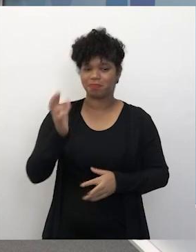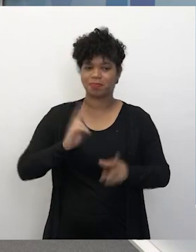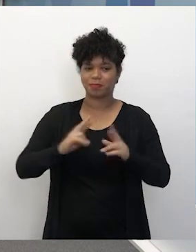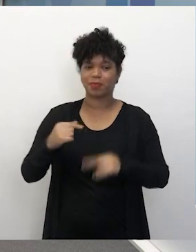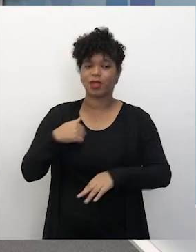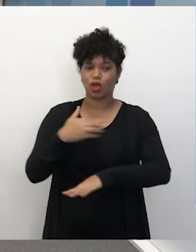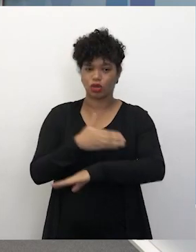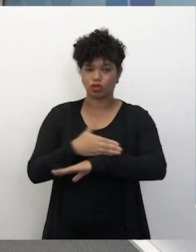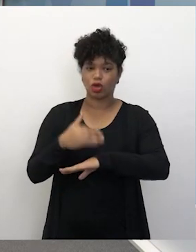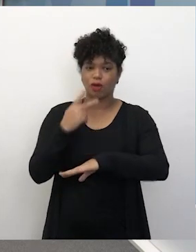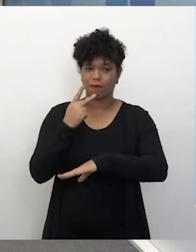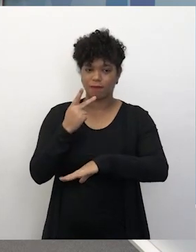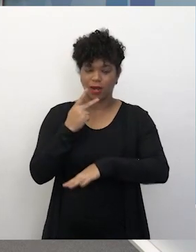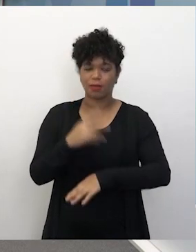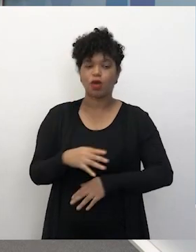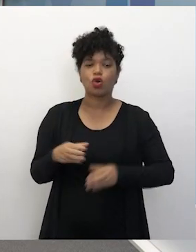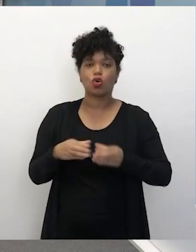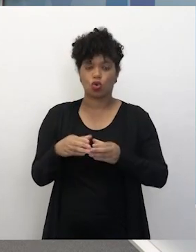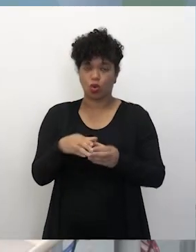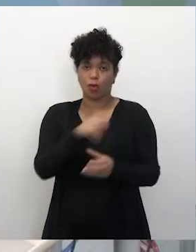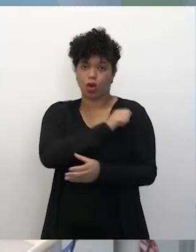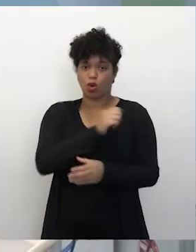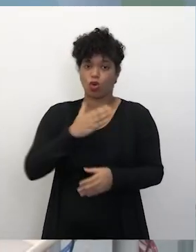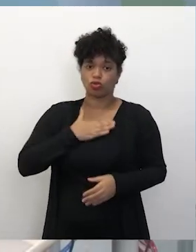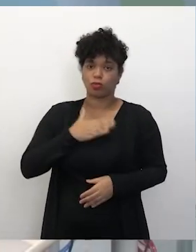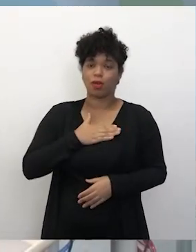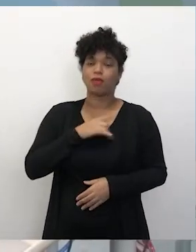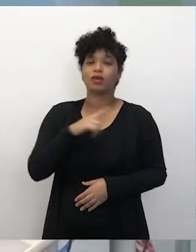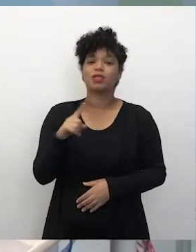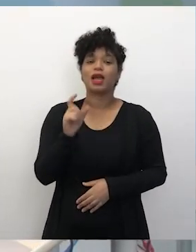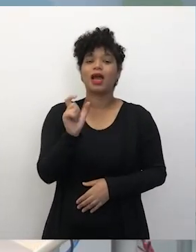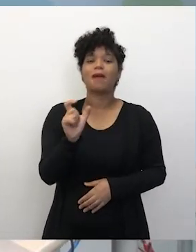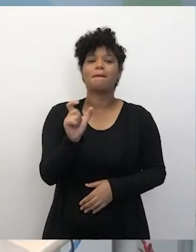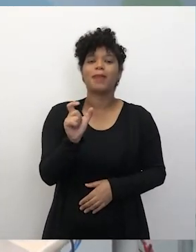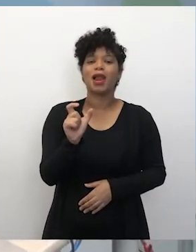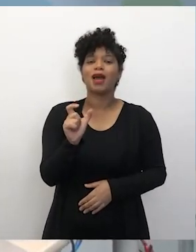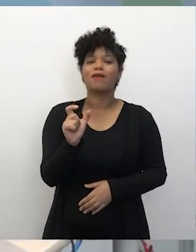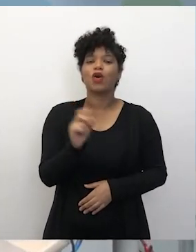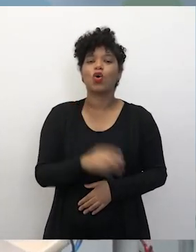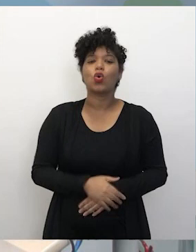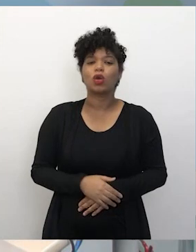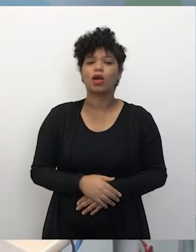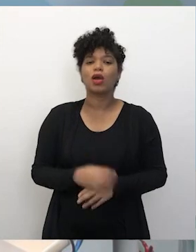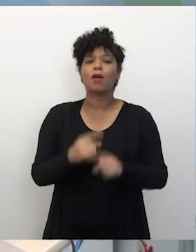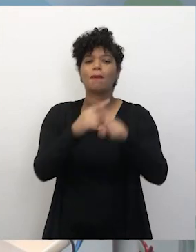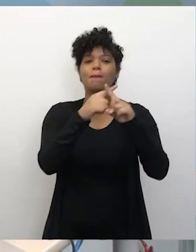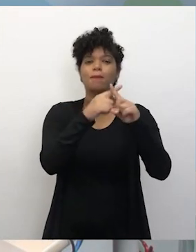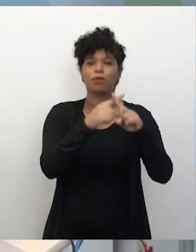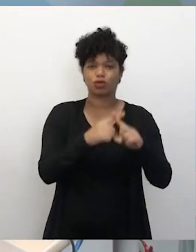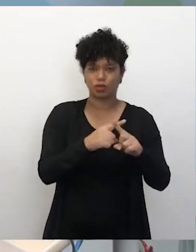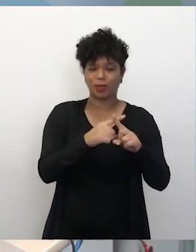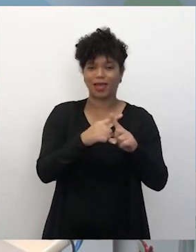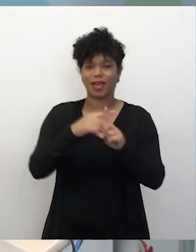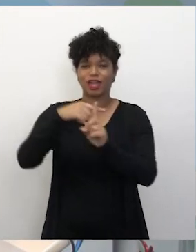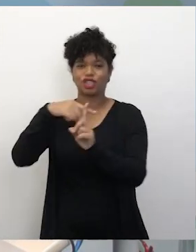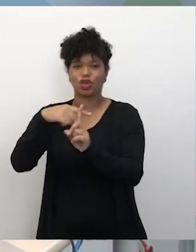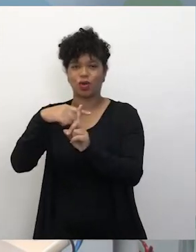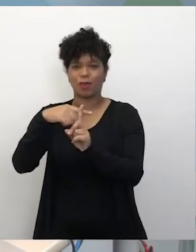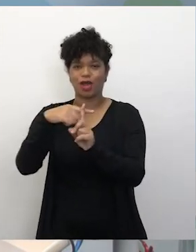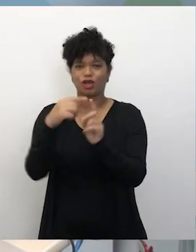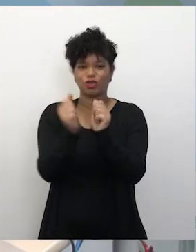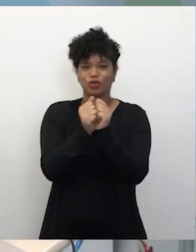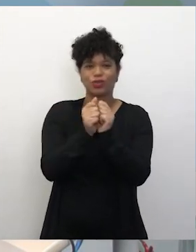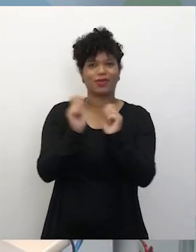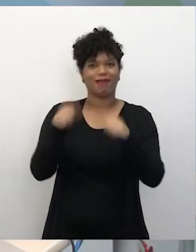falar assim, às vezes, para os meus alunos, para usar uma palavrinha grudadinha, multiplica, soma, né? Quando multiplica, soma. E daí